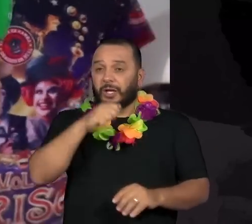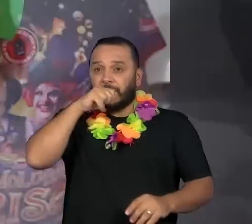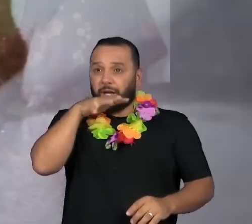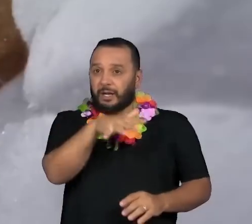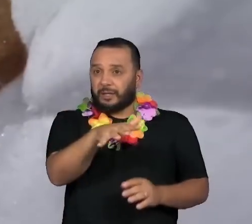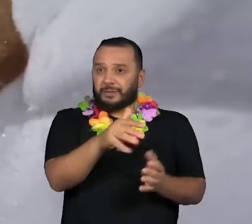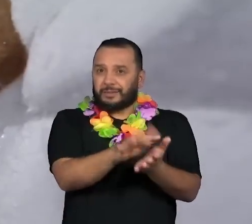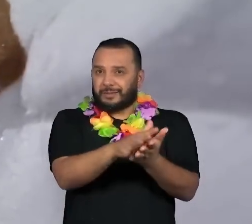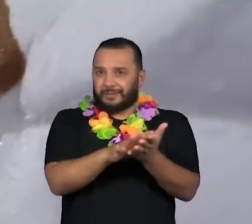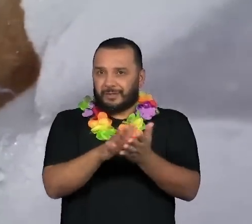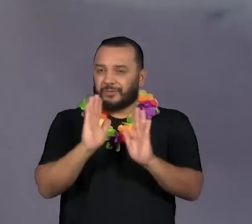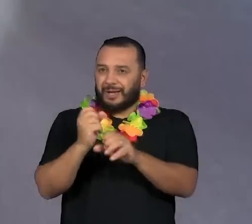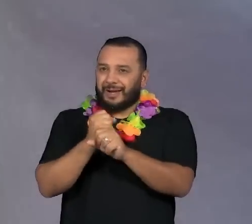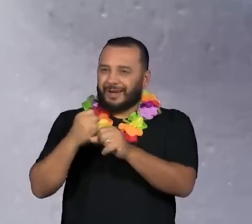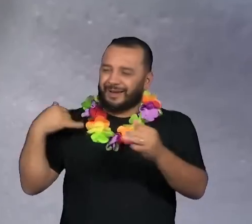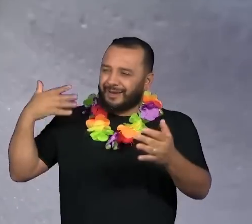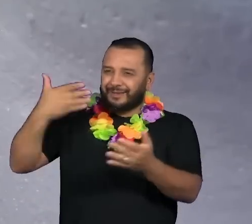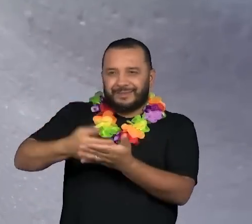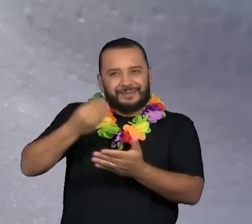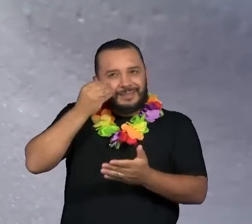ano aqui chegou a nossa hora.